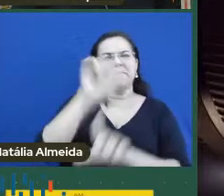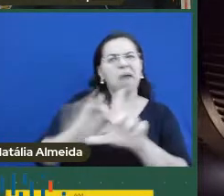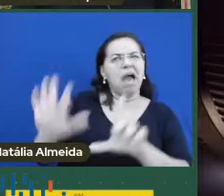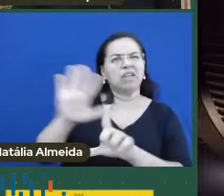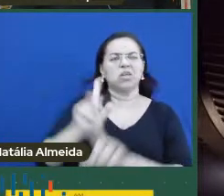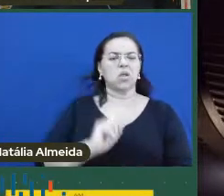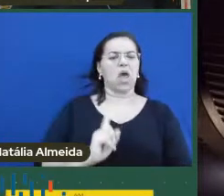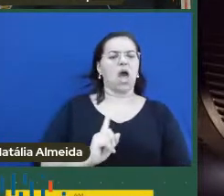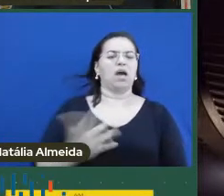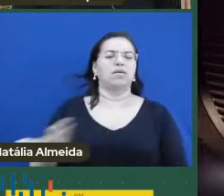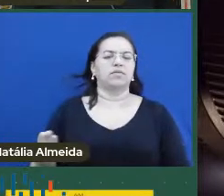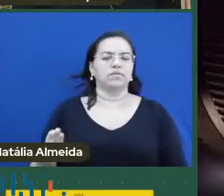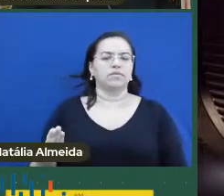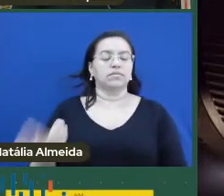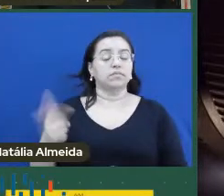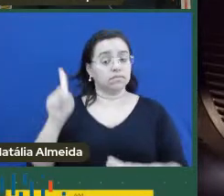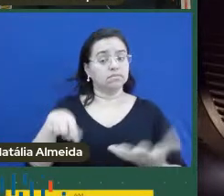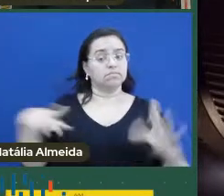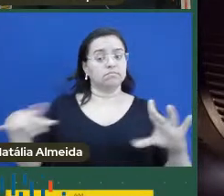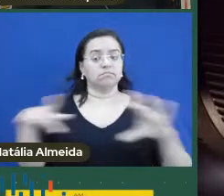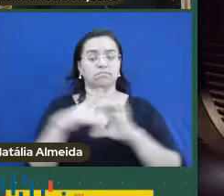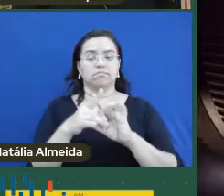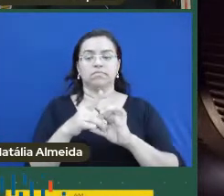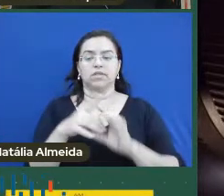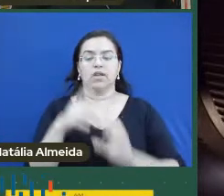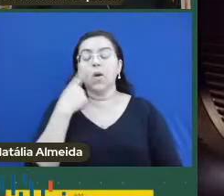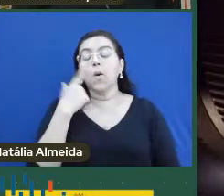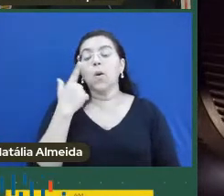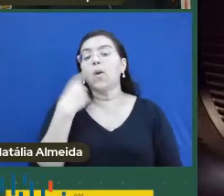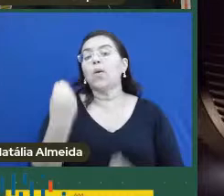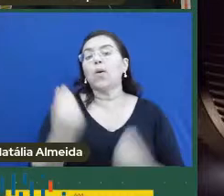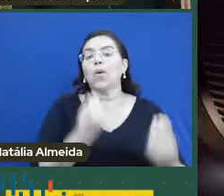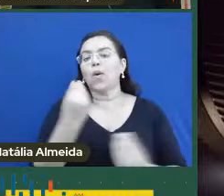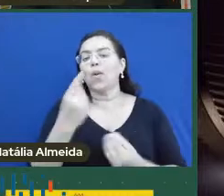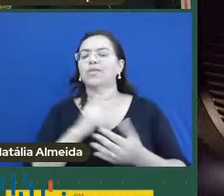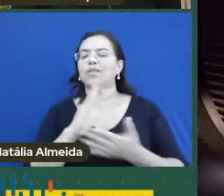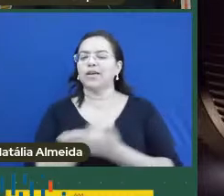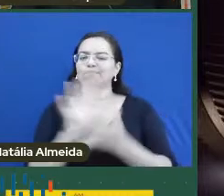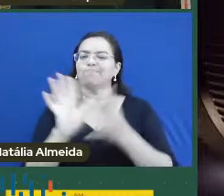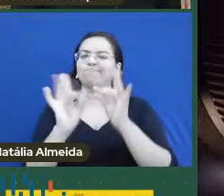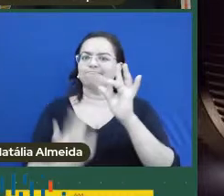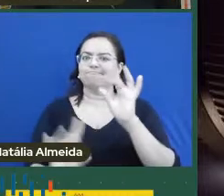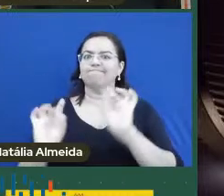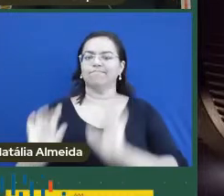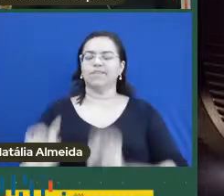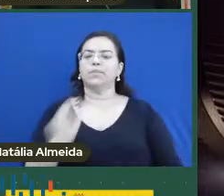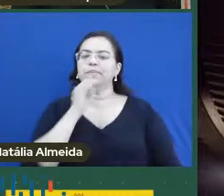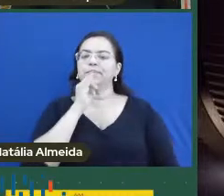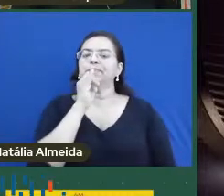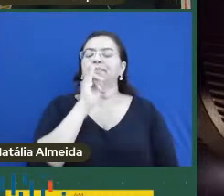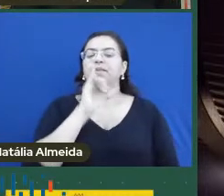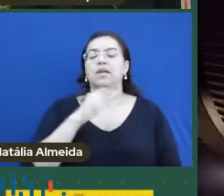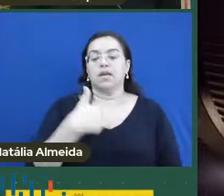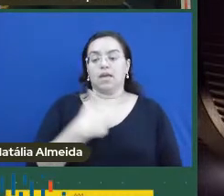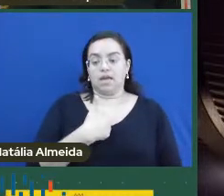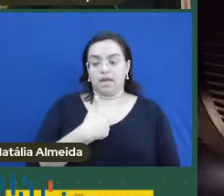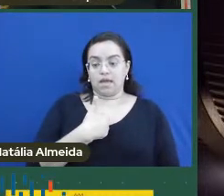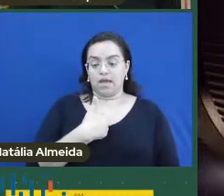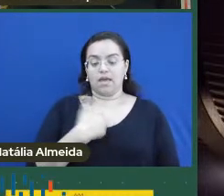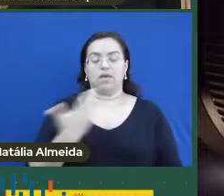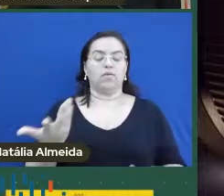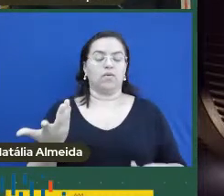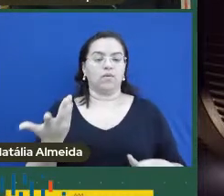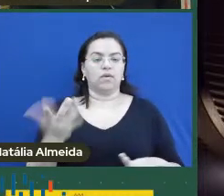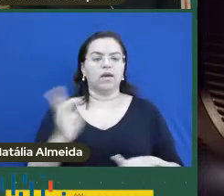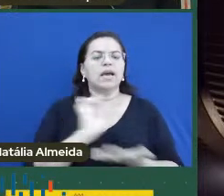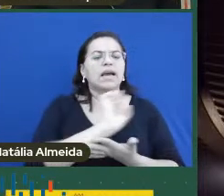né? E olha como tem suas particularidades. Se eu, por exemplo, entregasse para